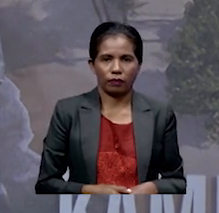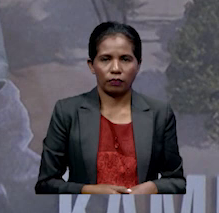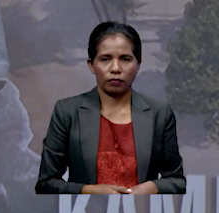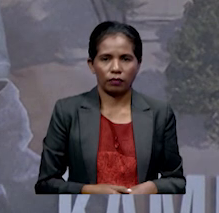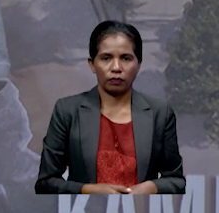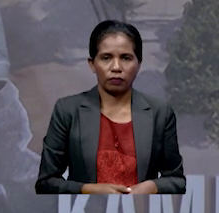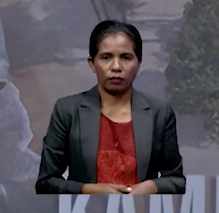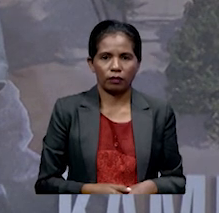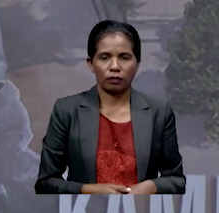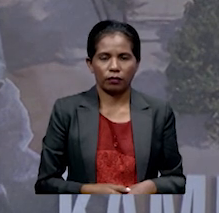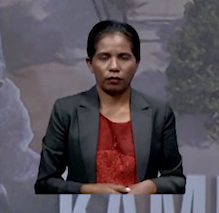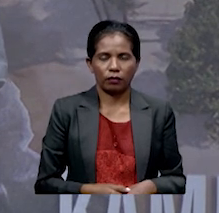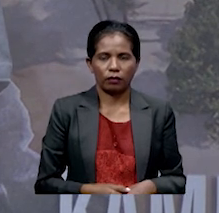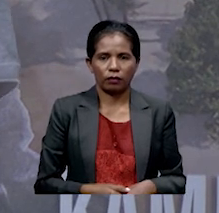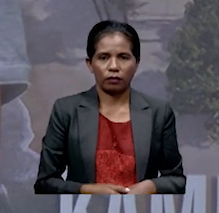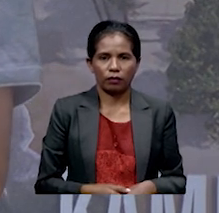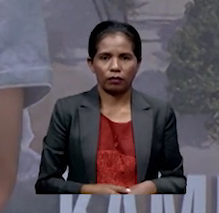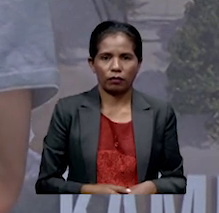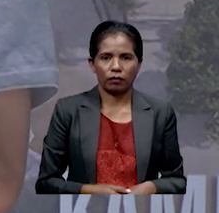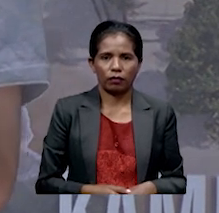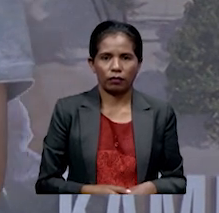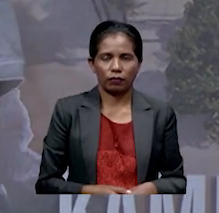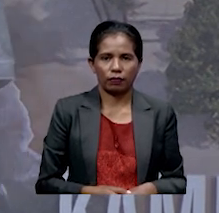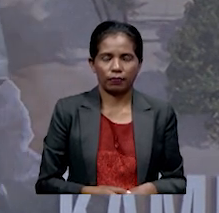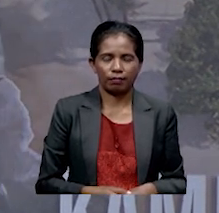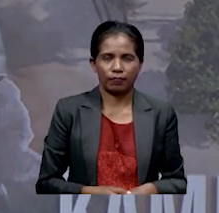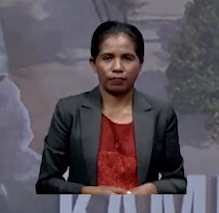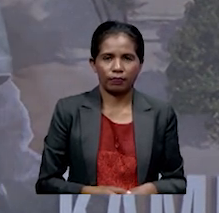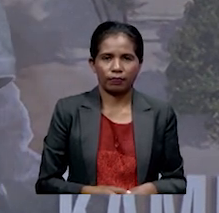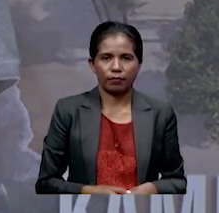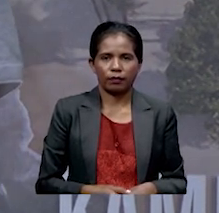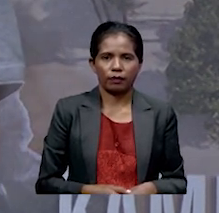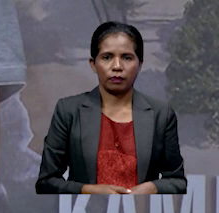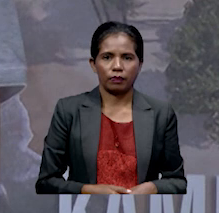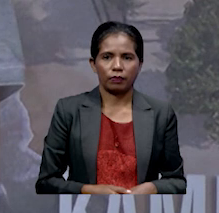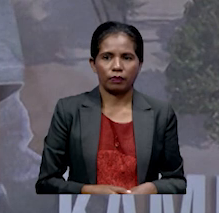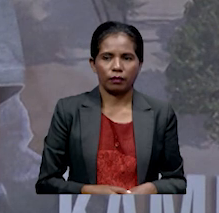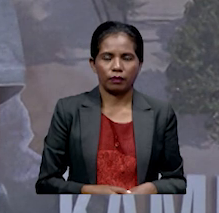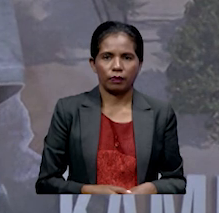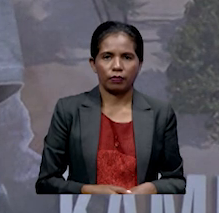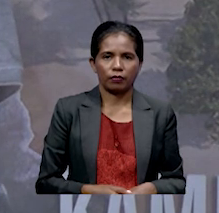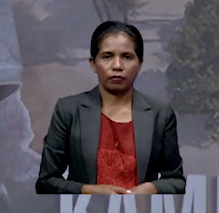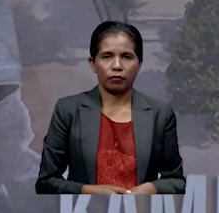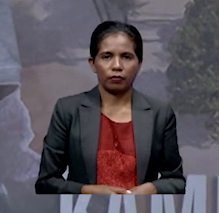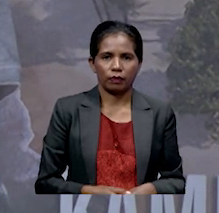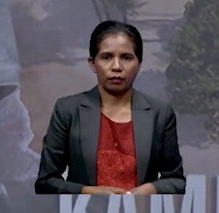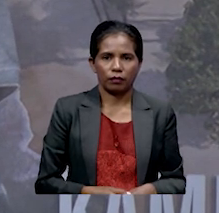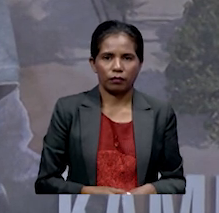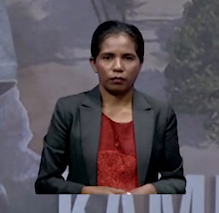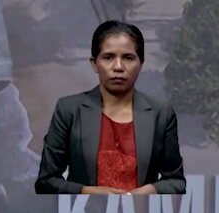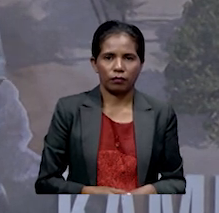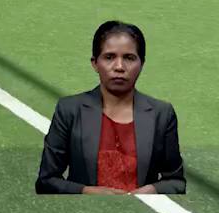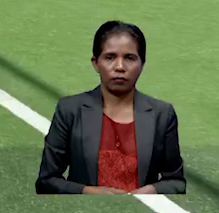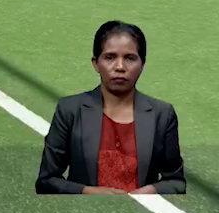this rehabilitative project. I think it has a great meaning on this